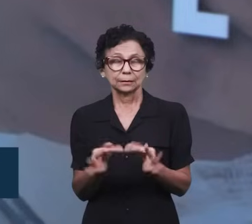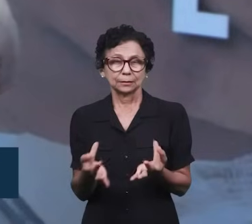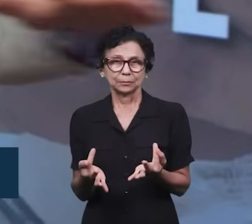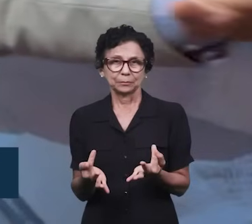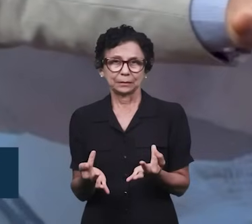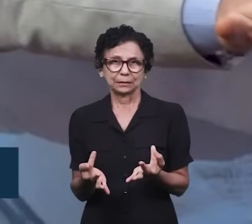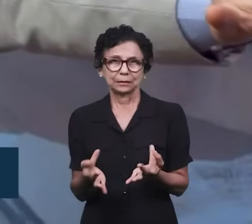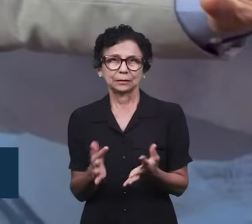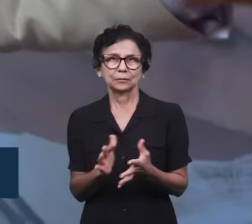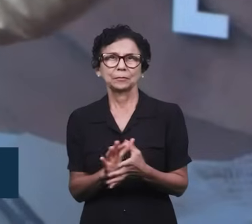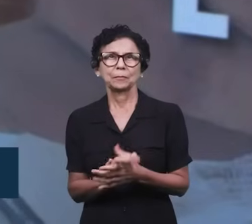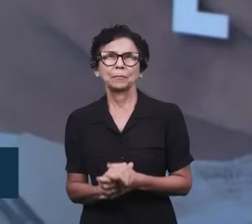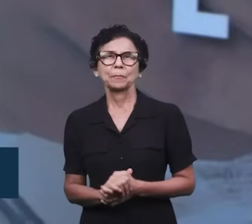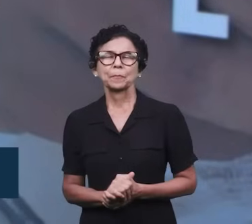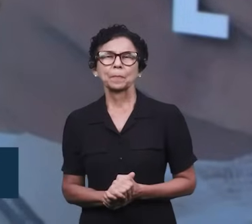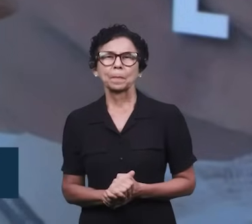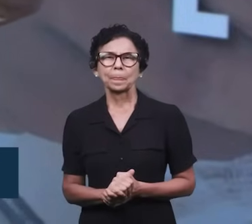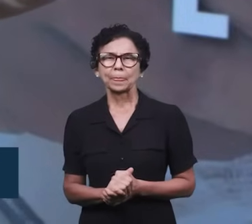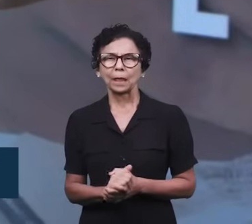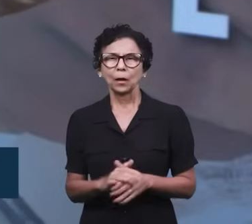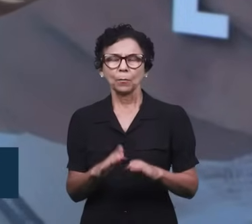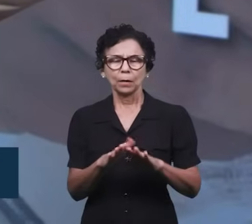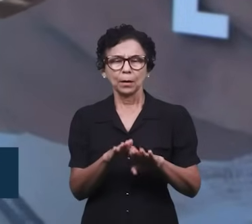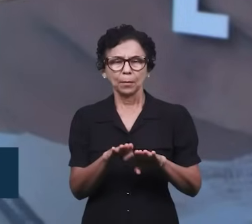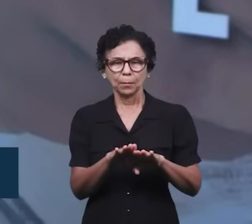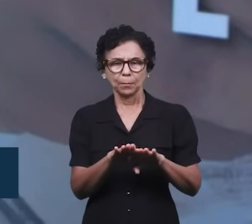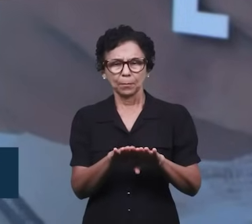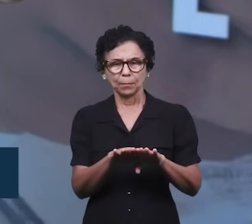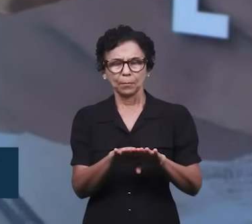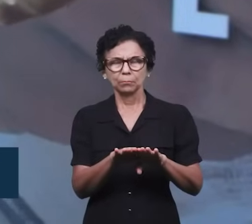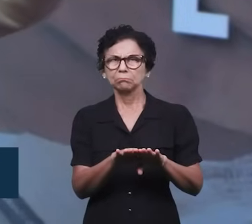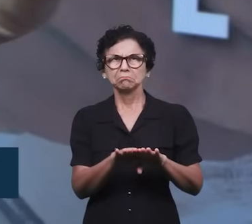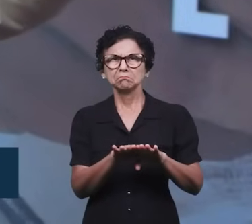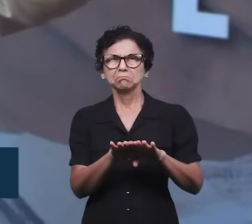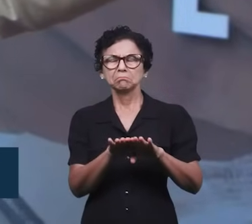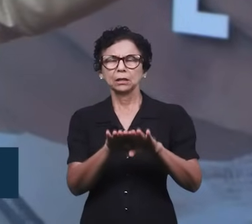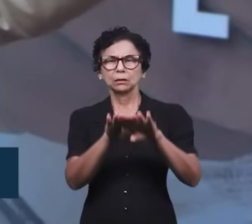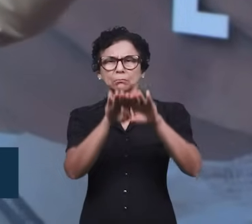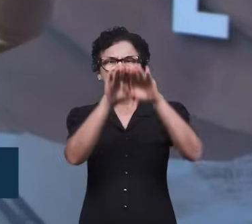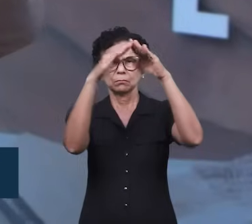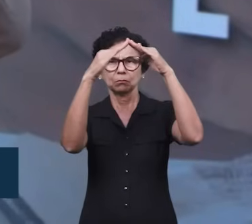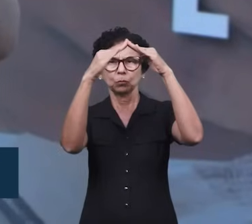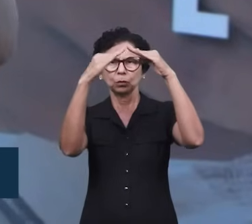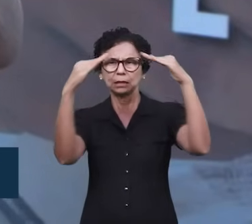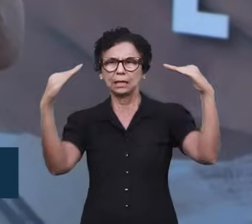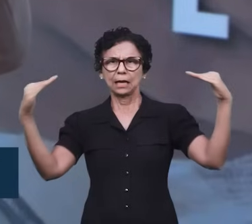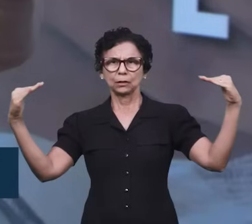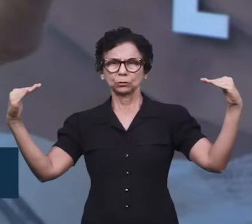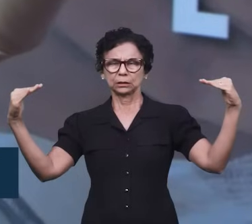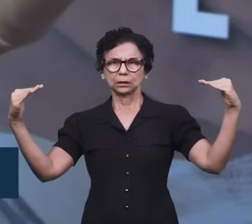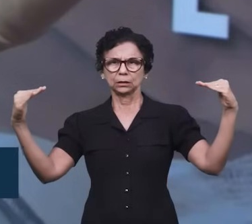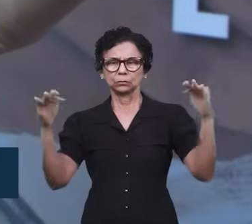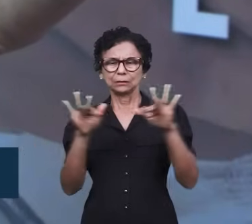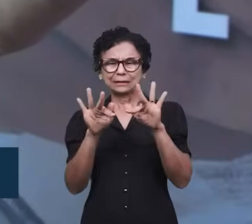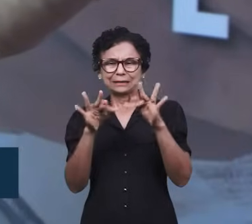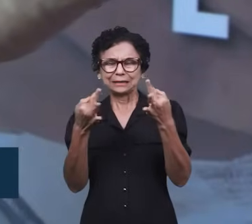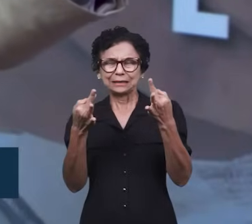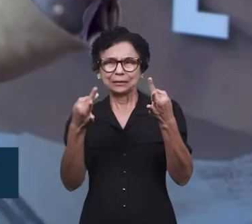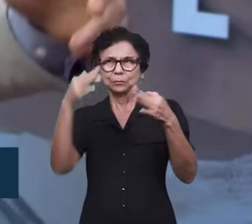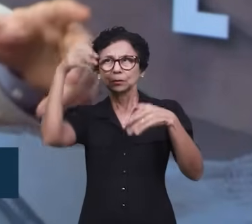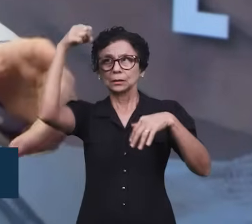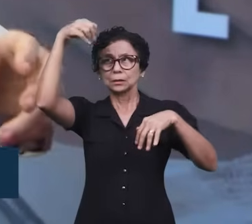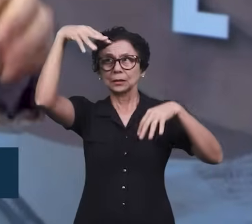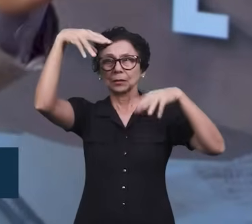É uma plataforma com um telhadozinho, uma cobertazinha. Muito simples. A iluminação é uma gambiarrazinha